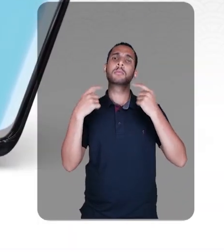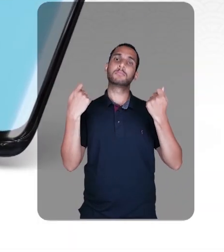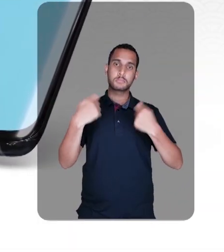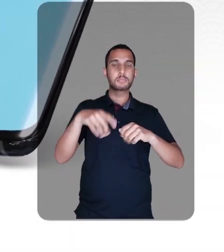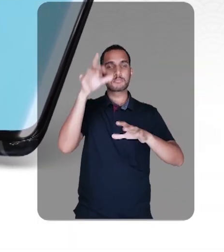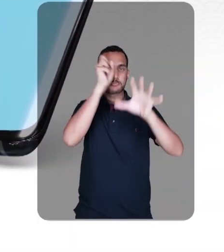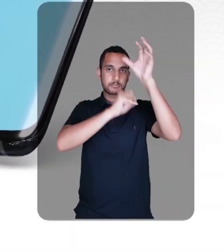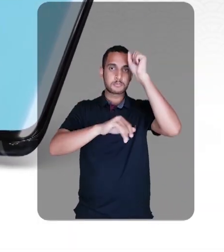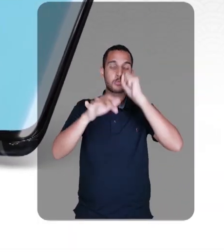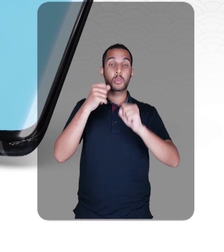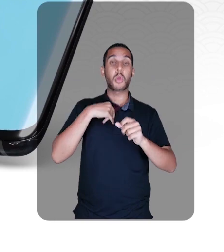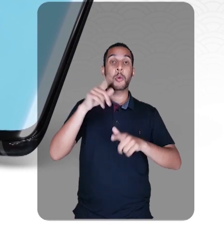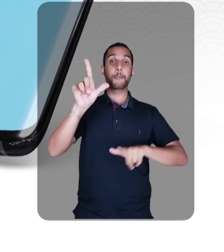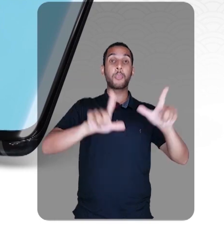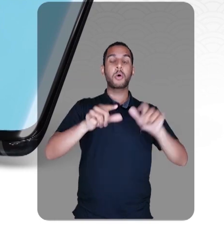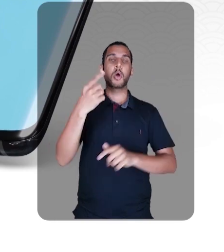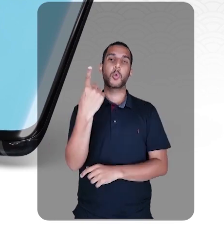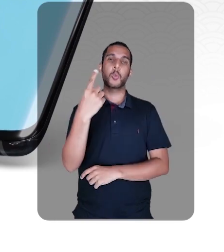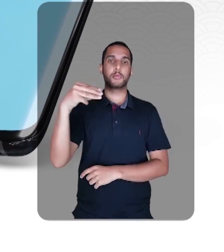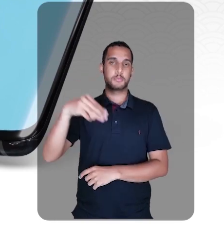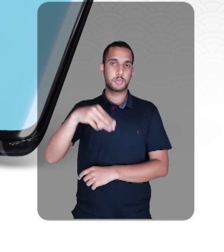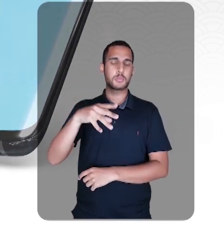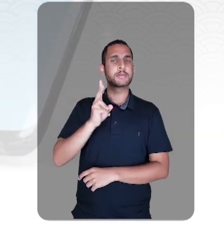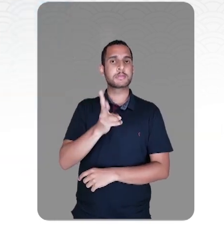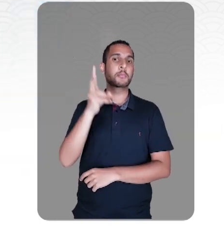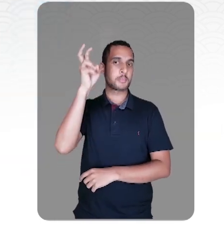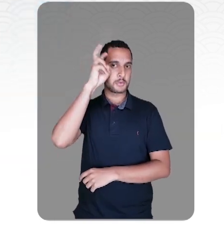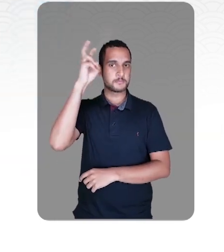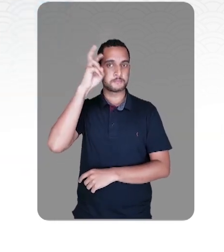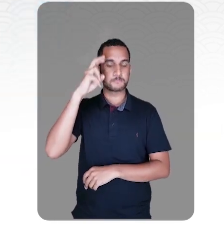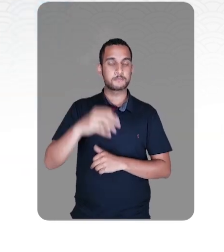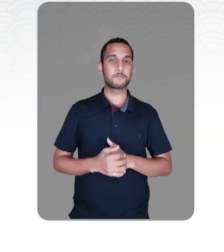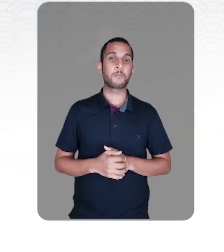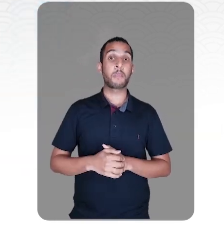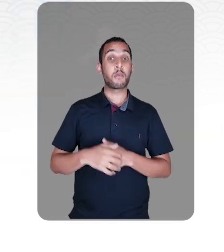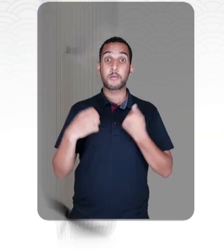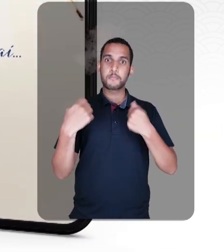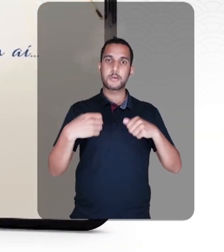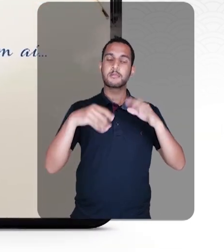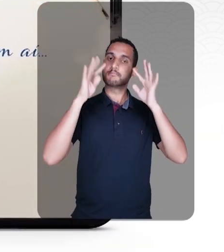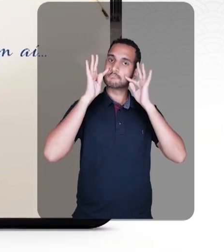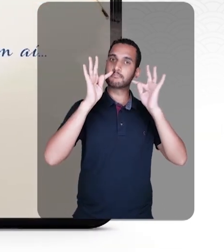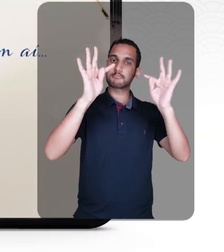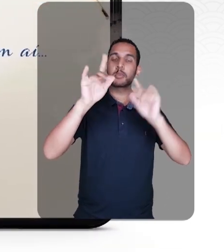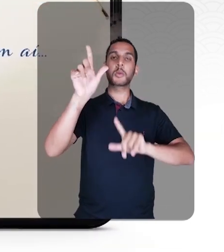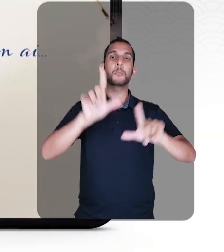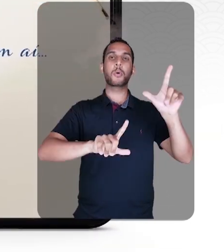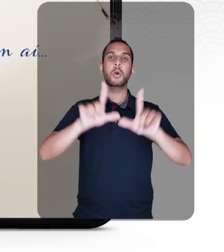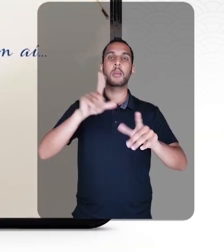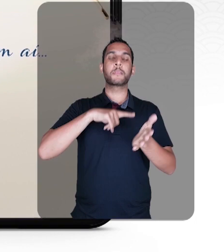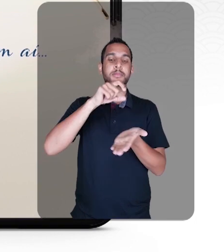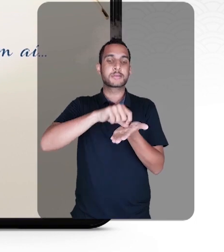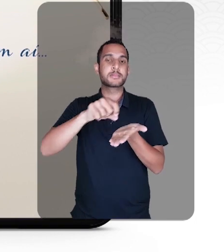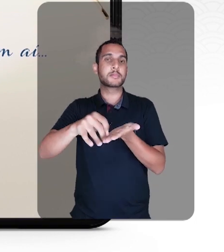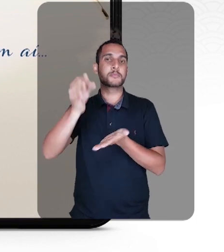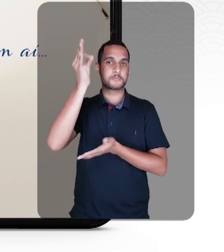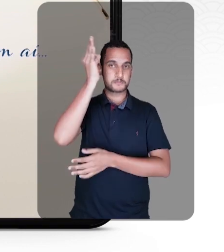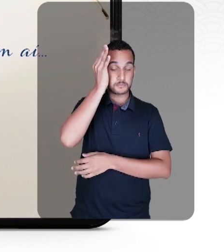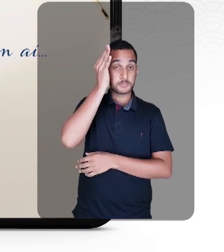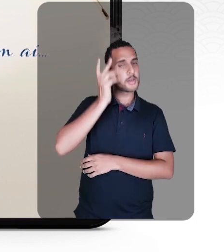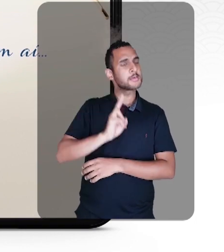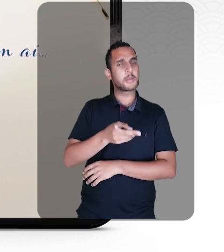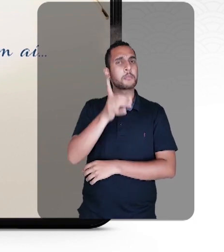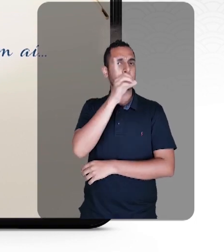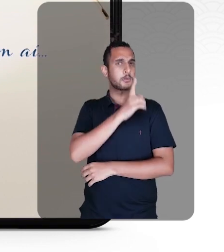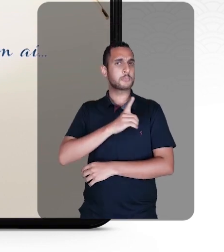do aprendizado. Programa Um Minuto, todas as quintas. Precisamos dar testemunho. Programa Sementes para a